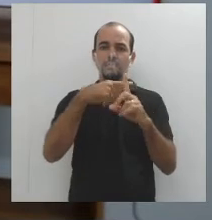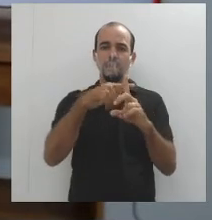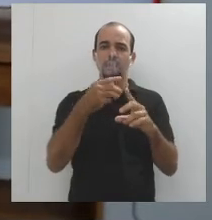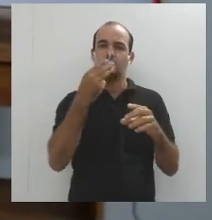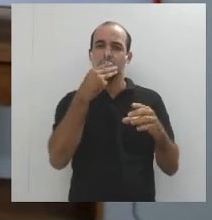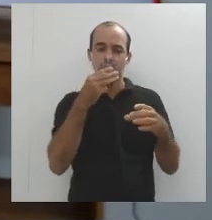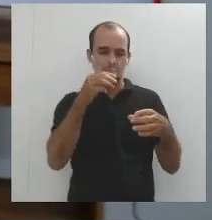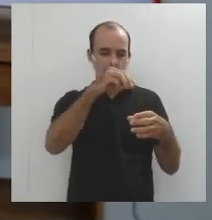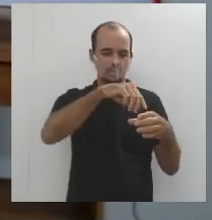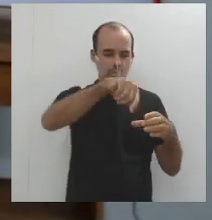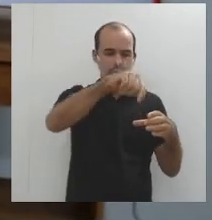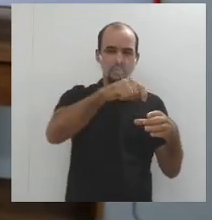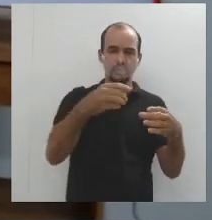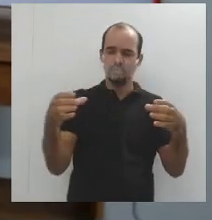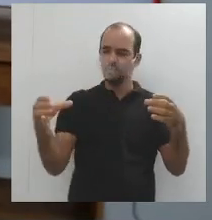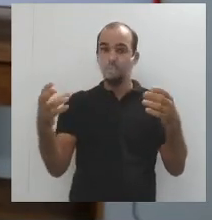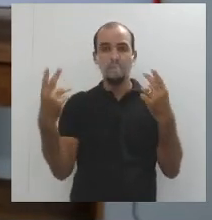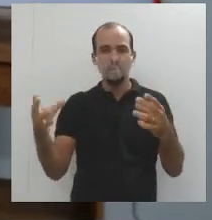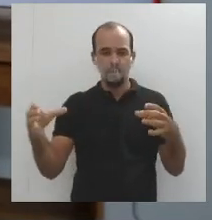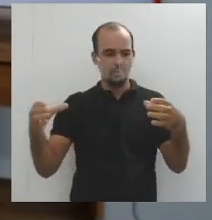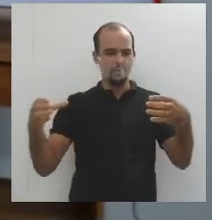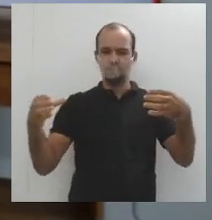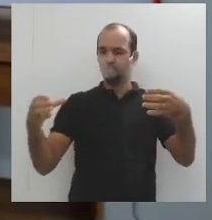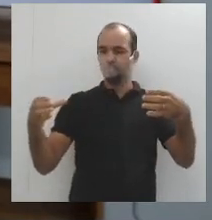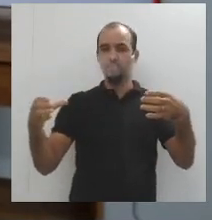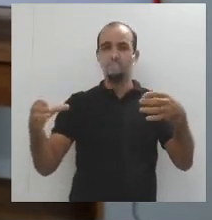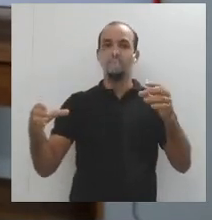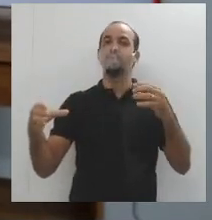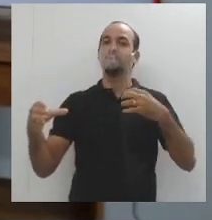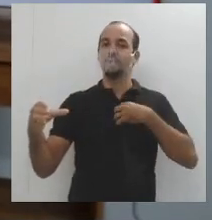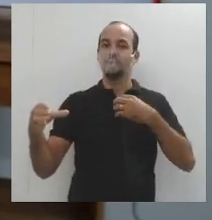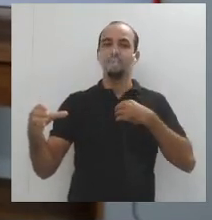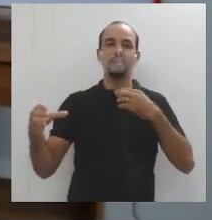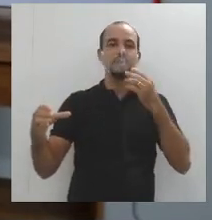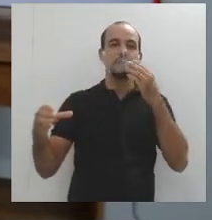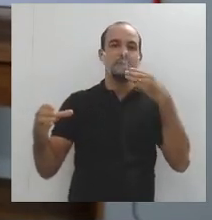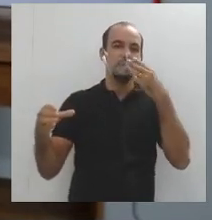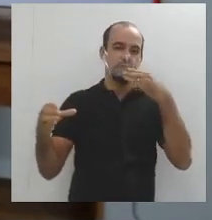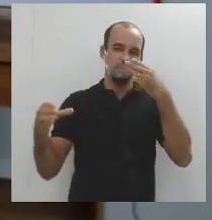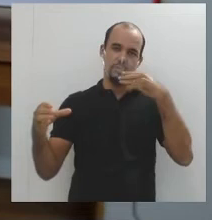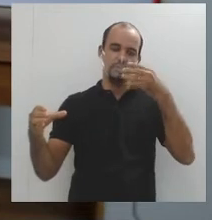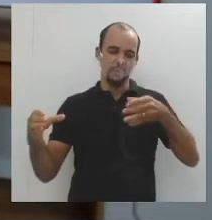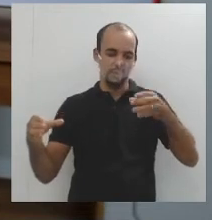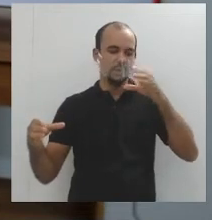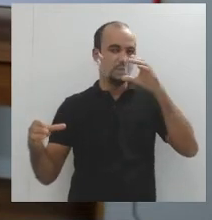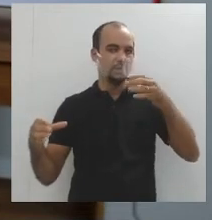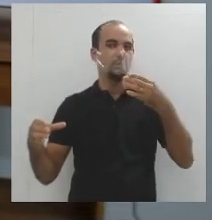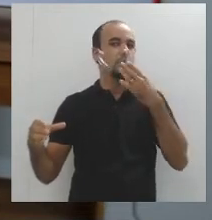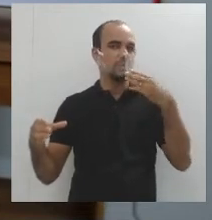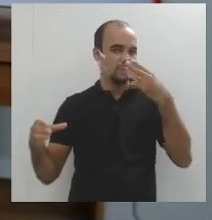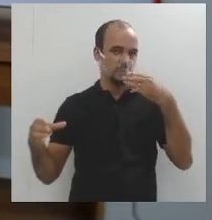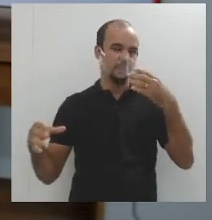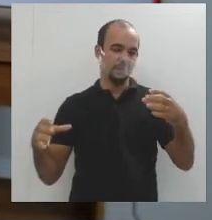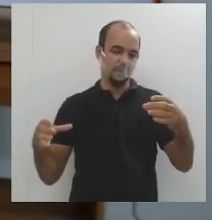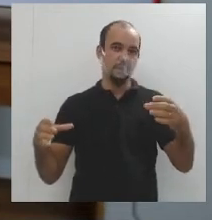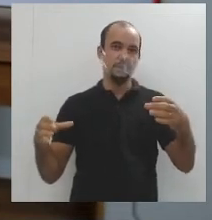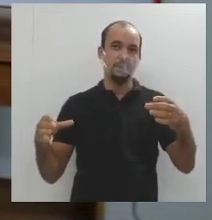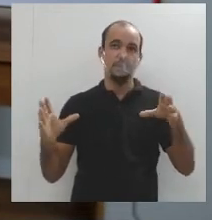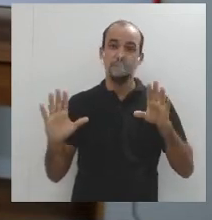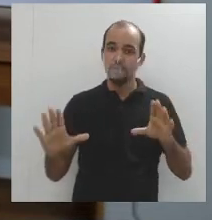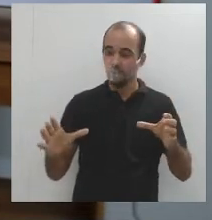açúcar. Ou seja, eu tenho a substância pura e eu tenho